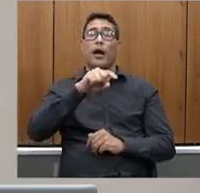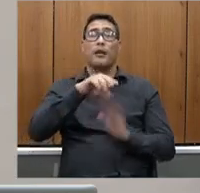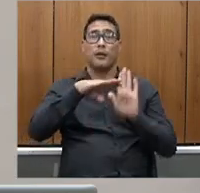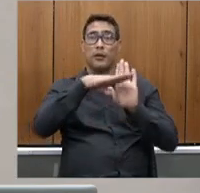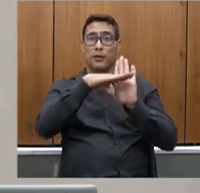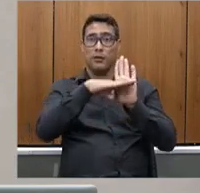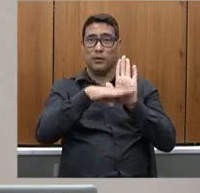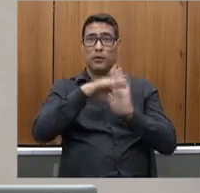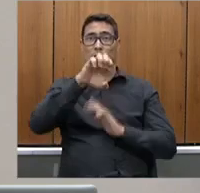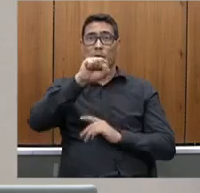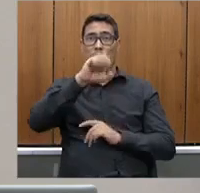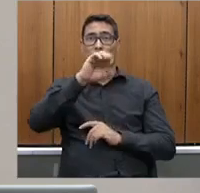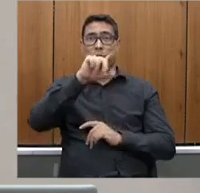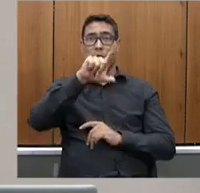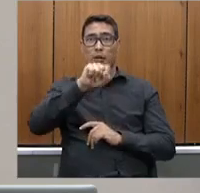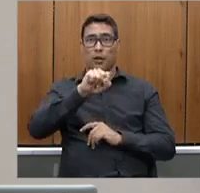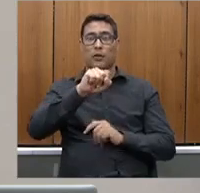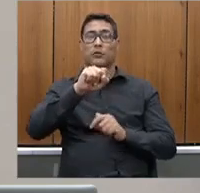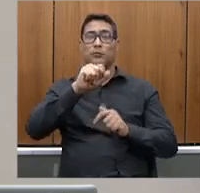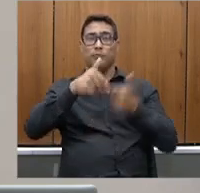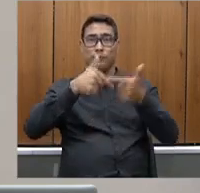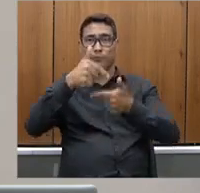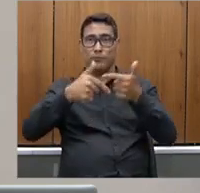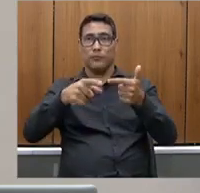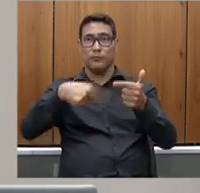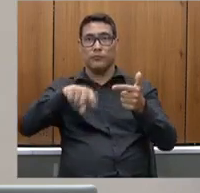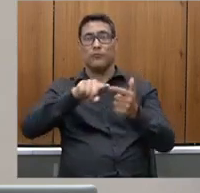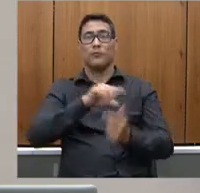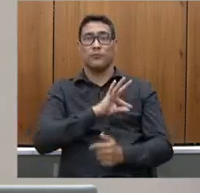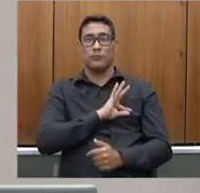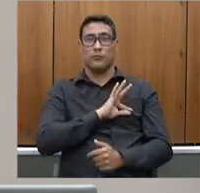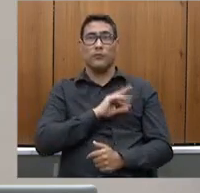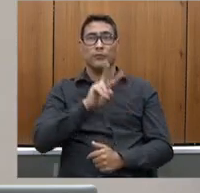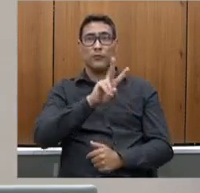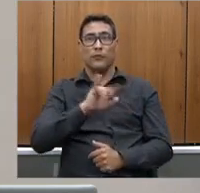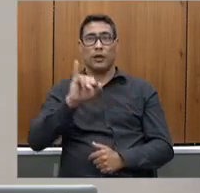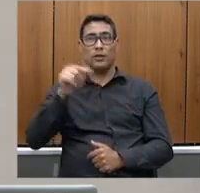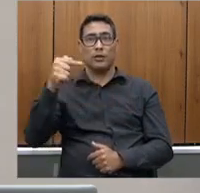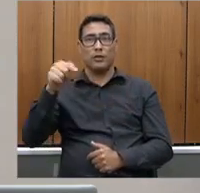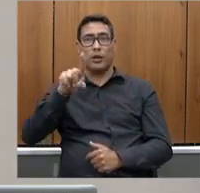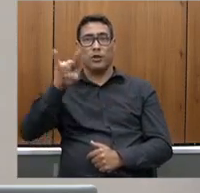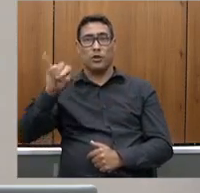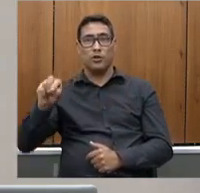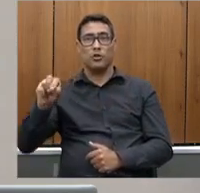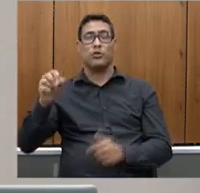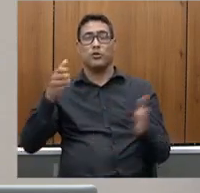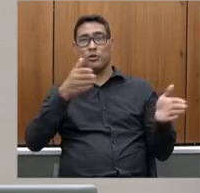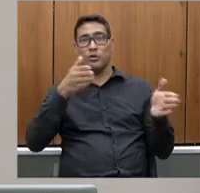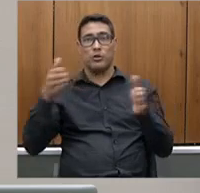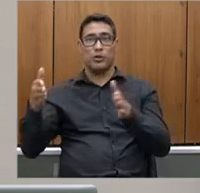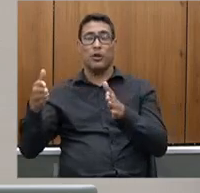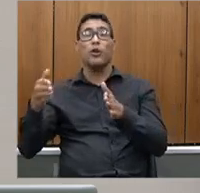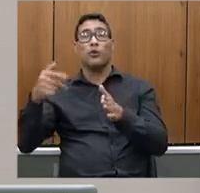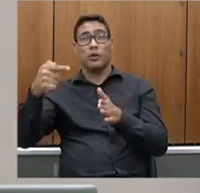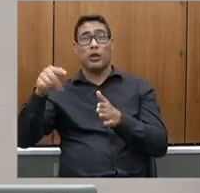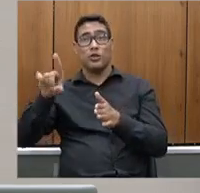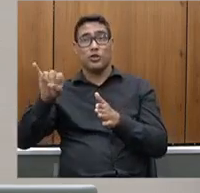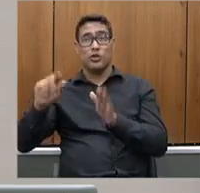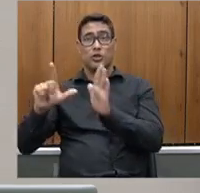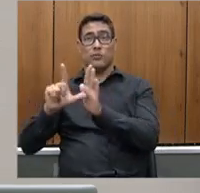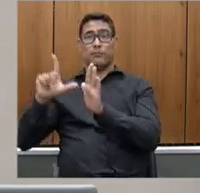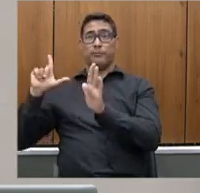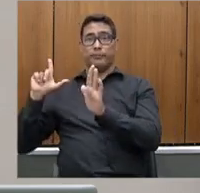as Ordinárias de trabalhos militares serão publicadas em cinco de sete dias com no mínimo sete dias de antecedência